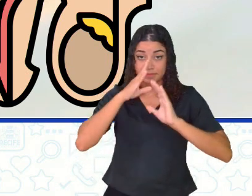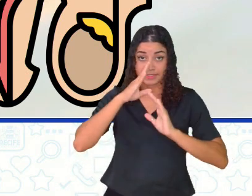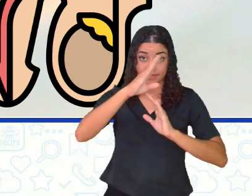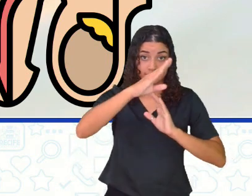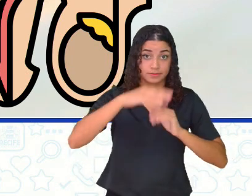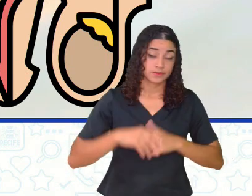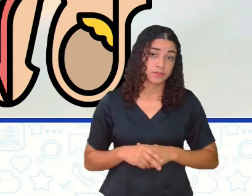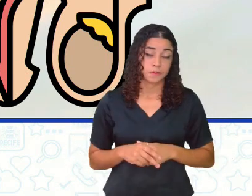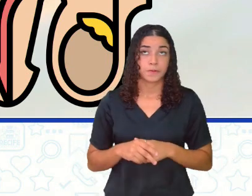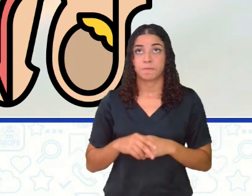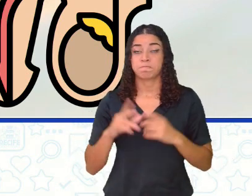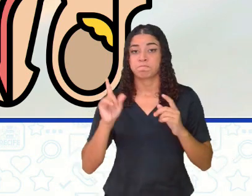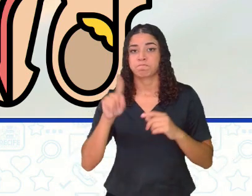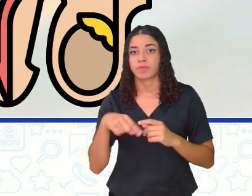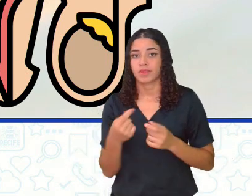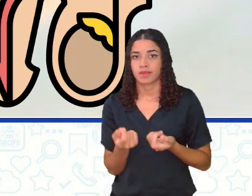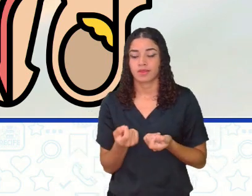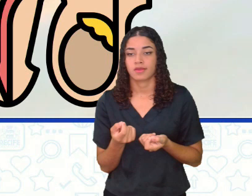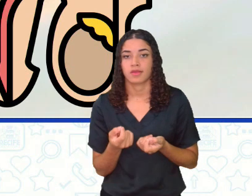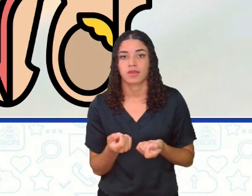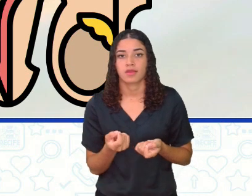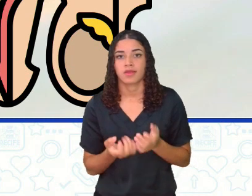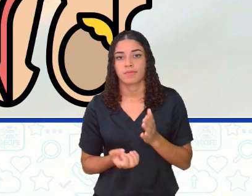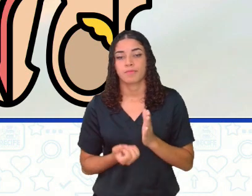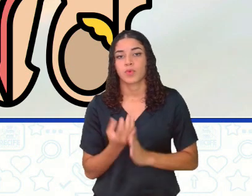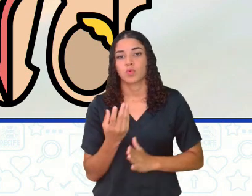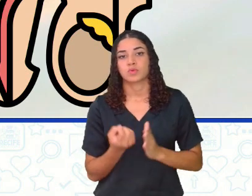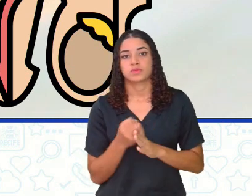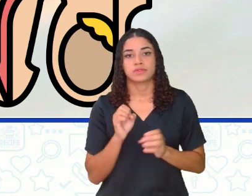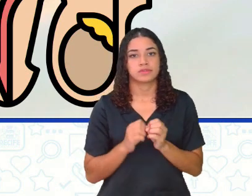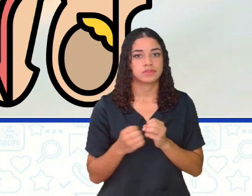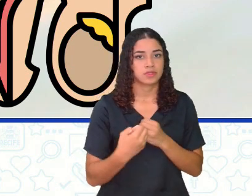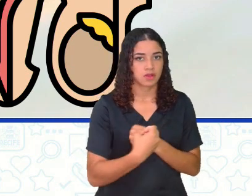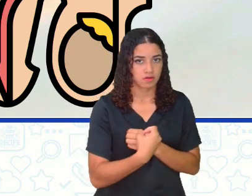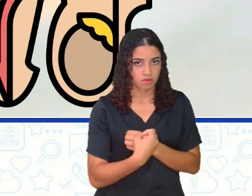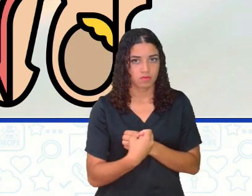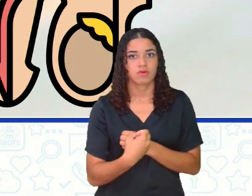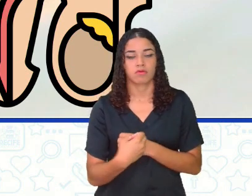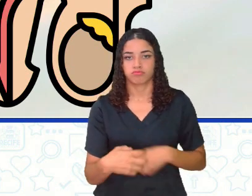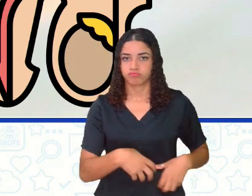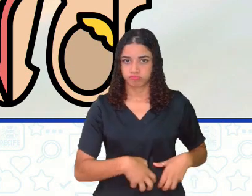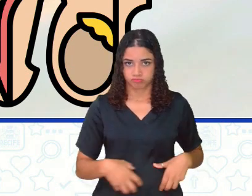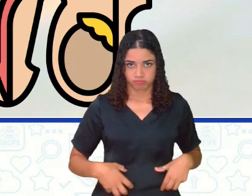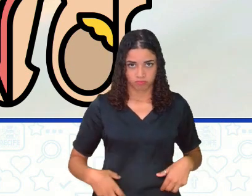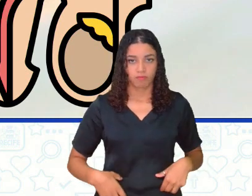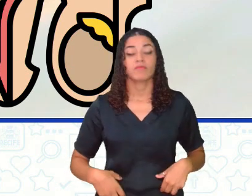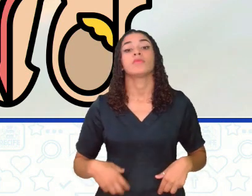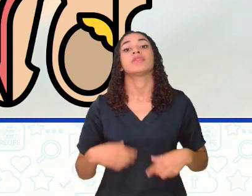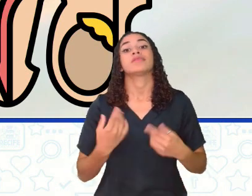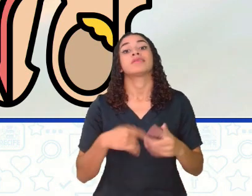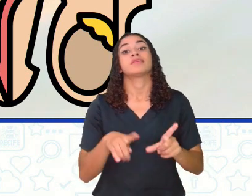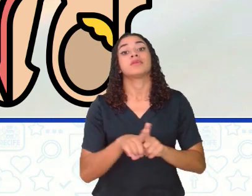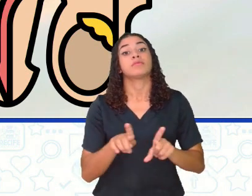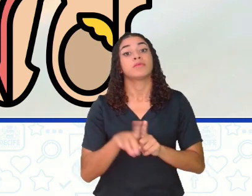principais na questão aí da produção, né, das células reprodutoras, e a questão aí